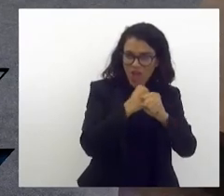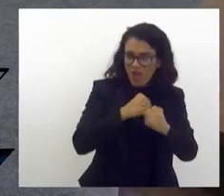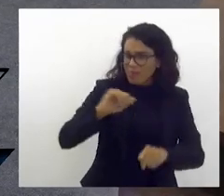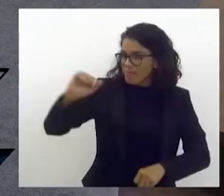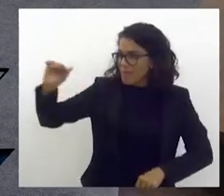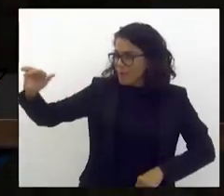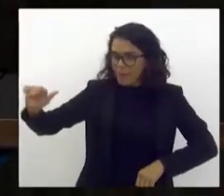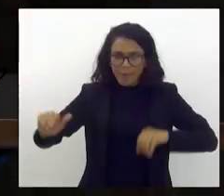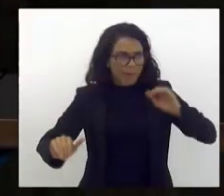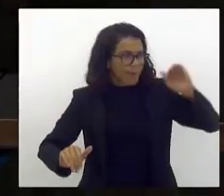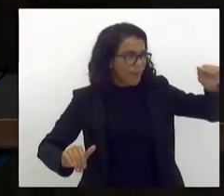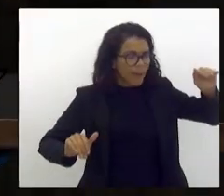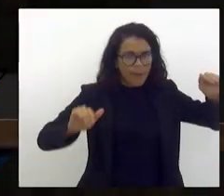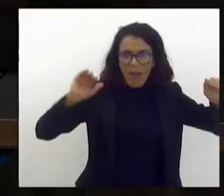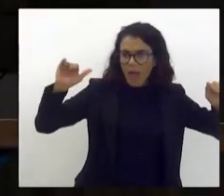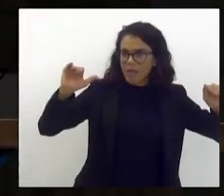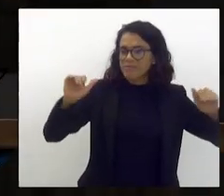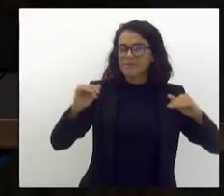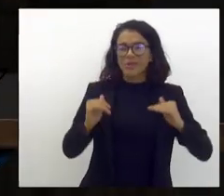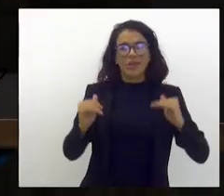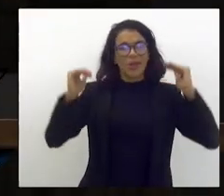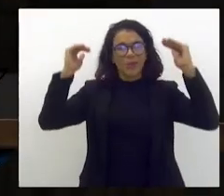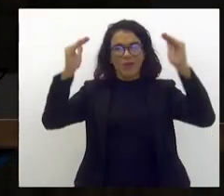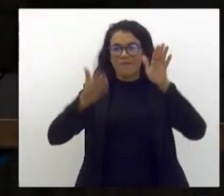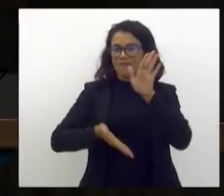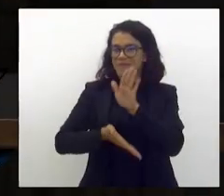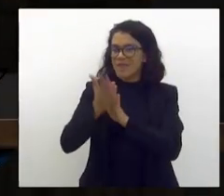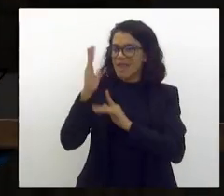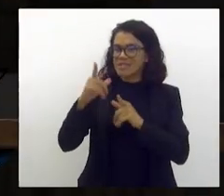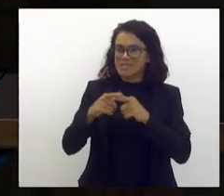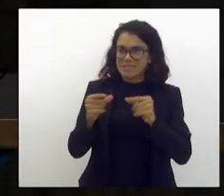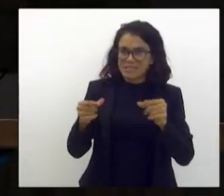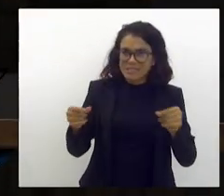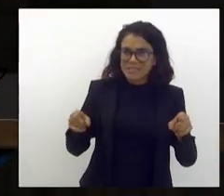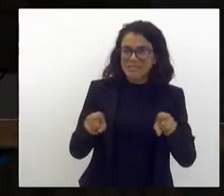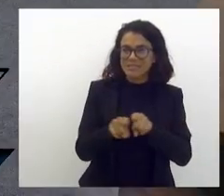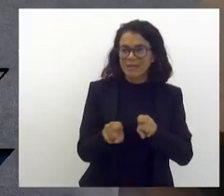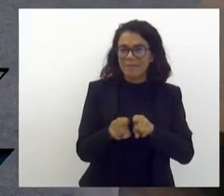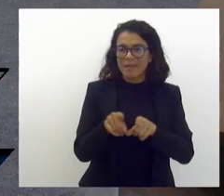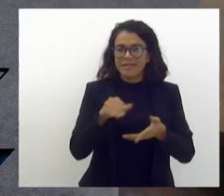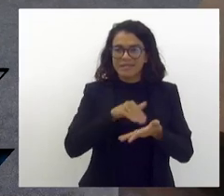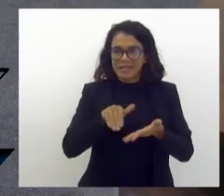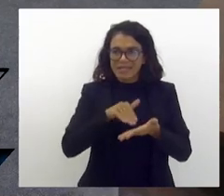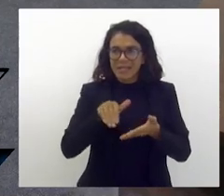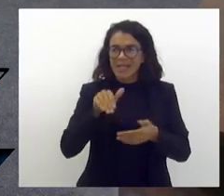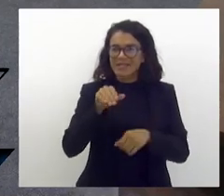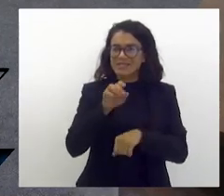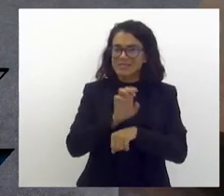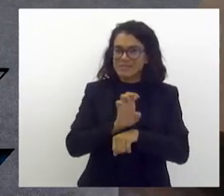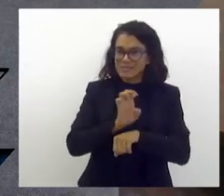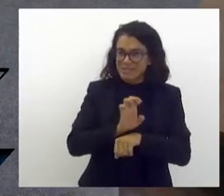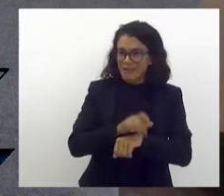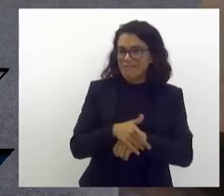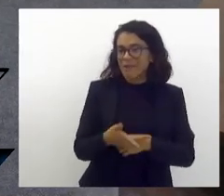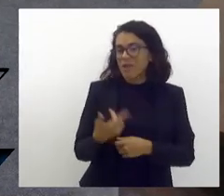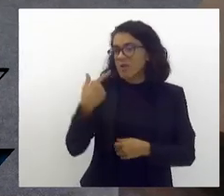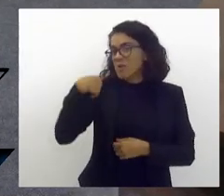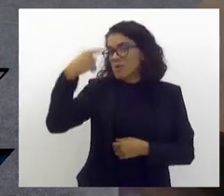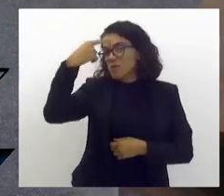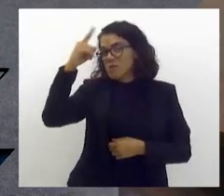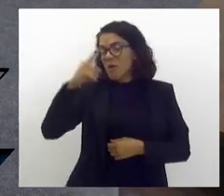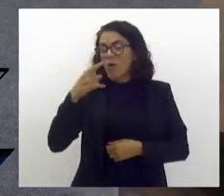mais diversas autoridades. Vai para Brasília, vai para os secretários estaduais. Eu não sei como é que ele tem